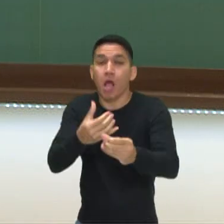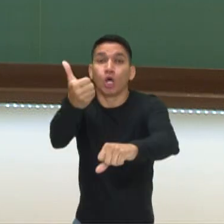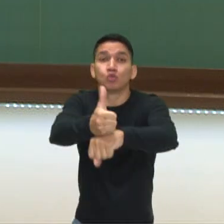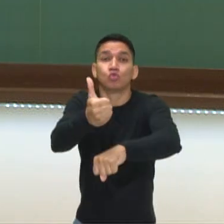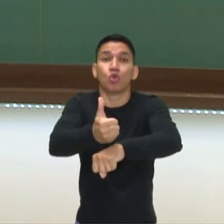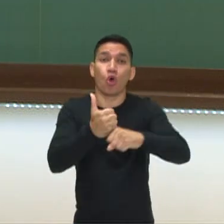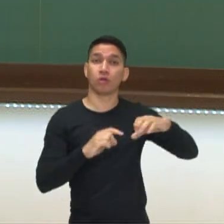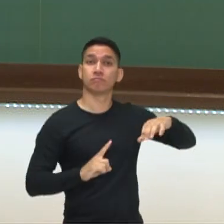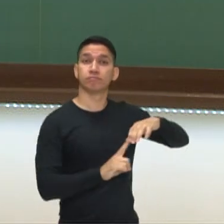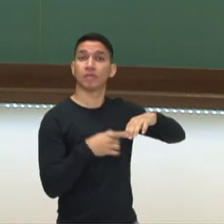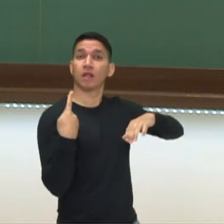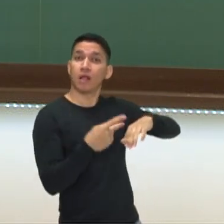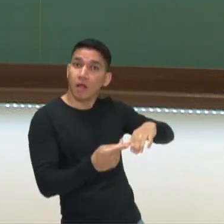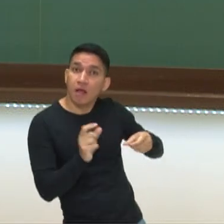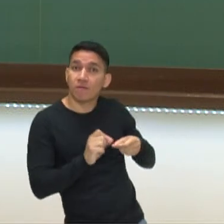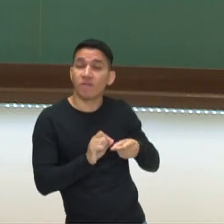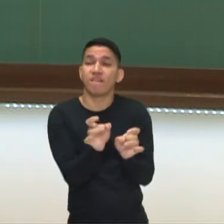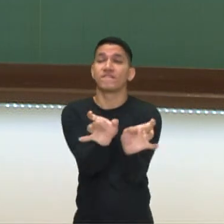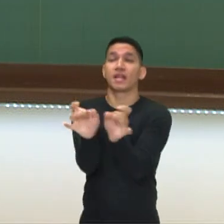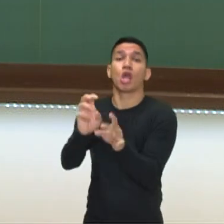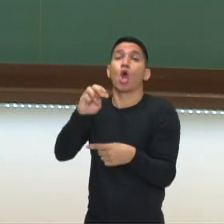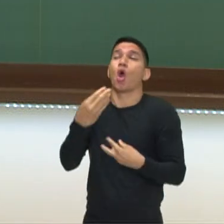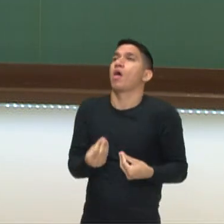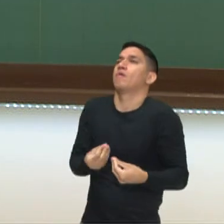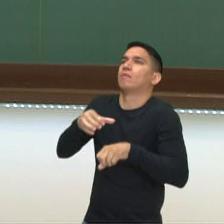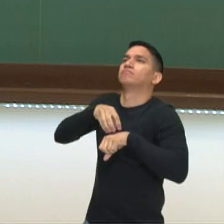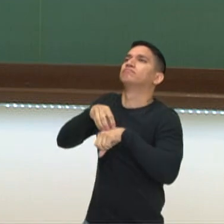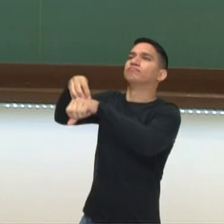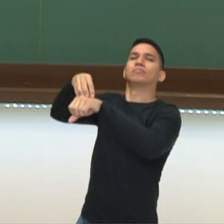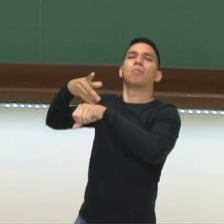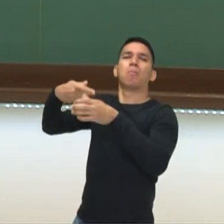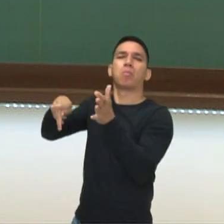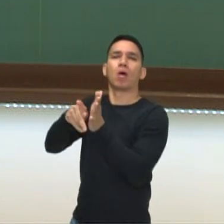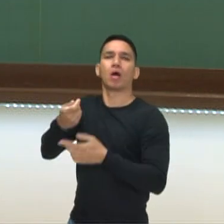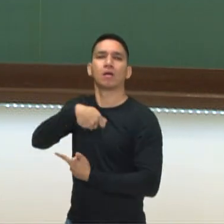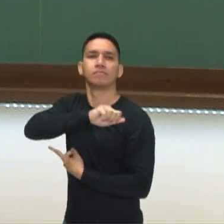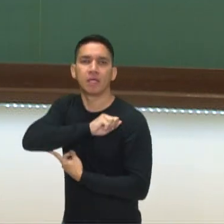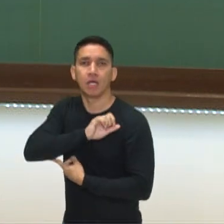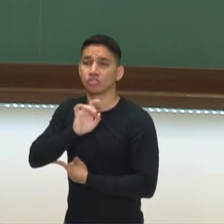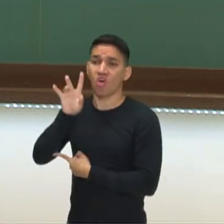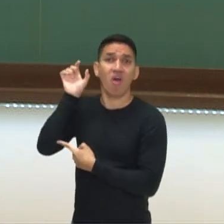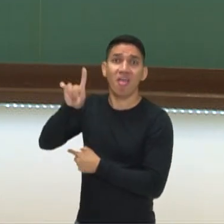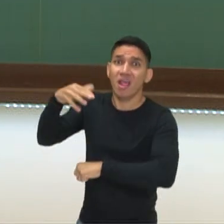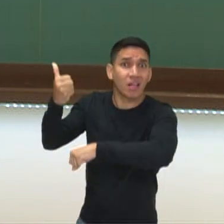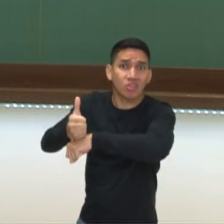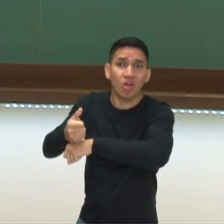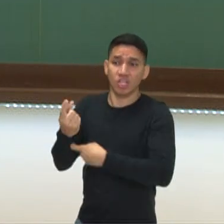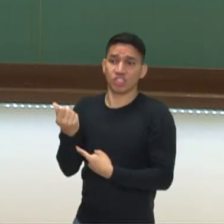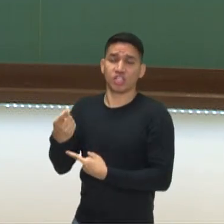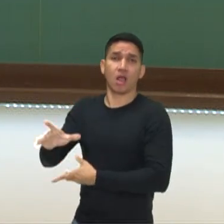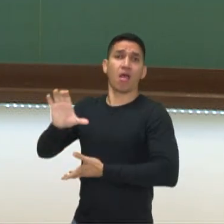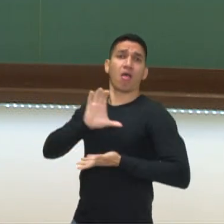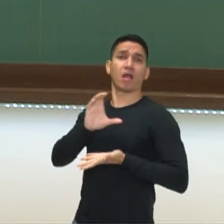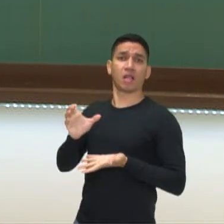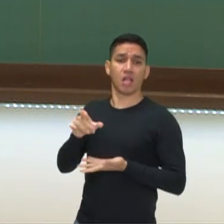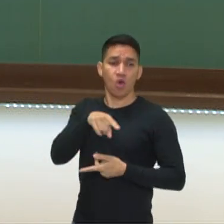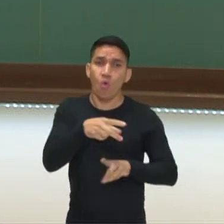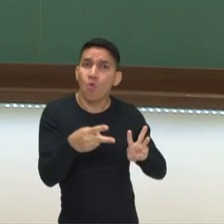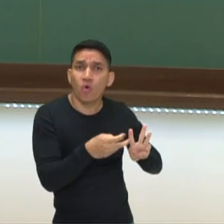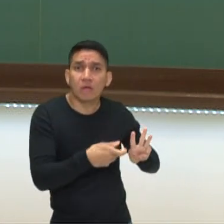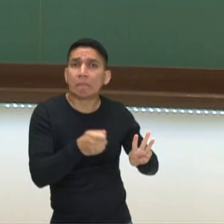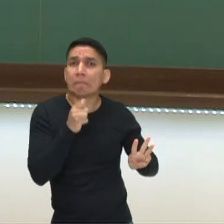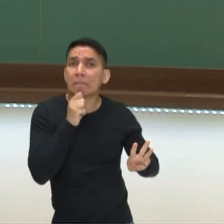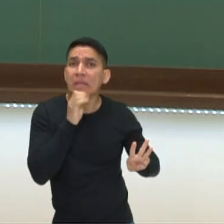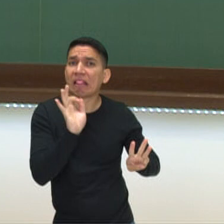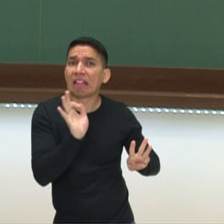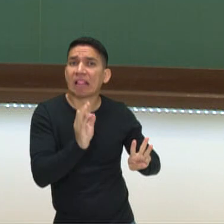mina, que ia então vender ou mandar para a Espanha, e só o proprietário ia receber o lucro. O indígena que trabalhou ali não ia ter muita